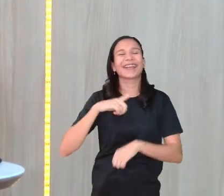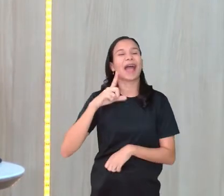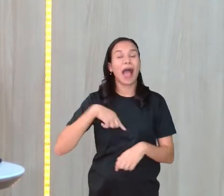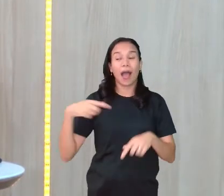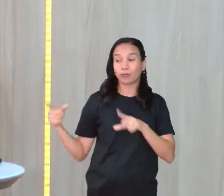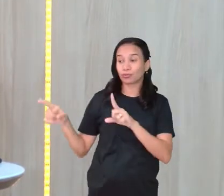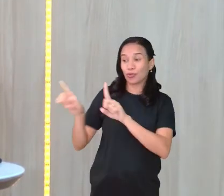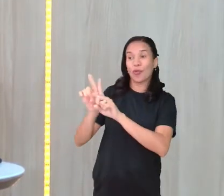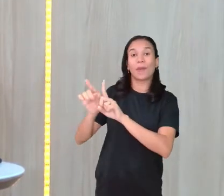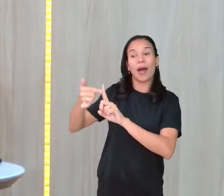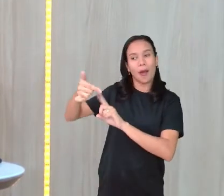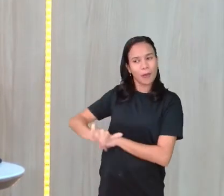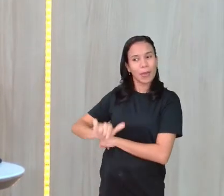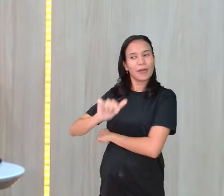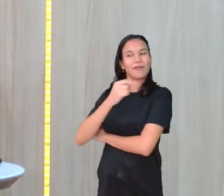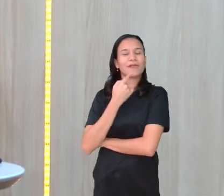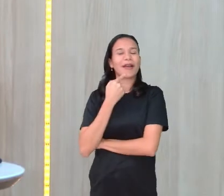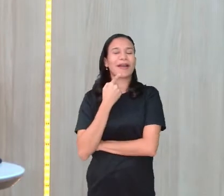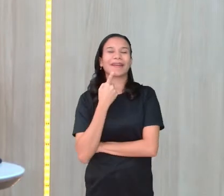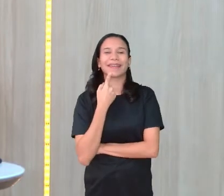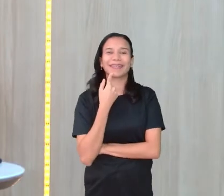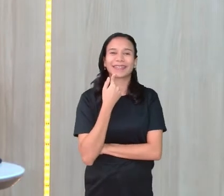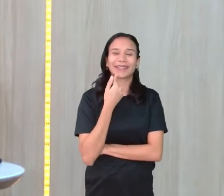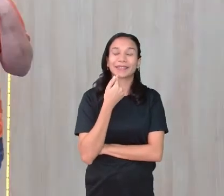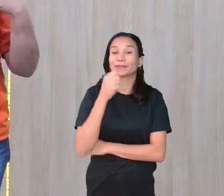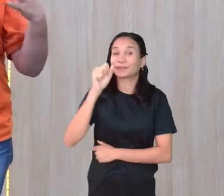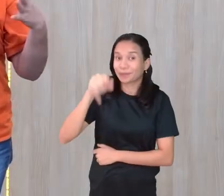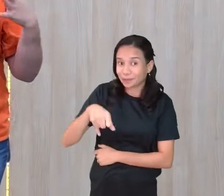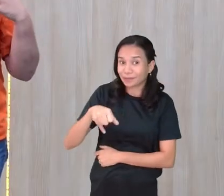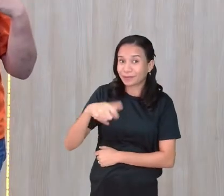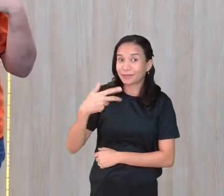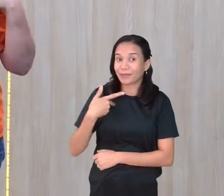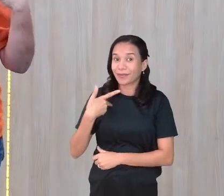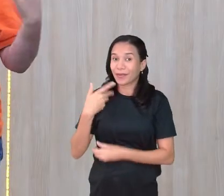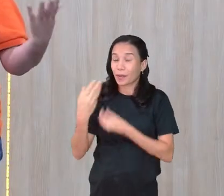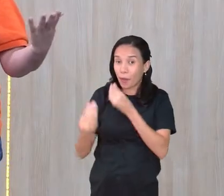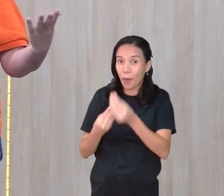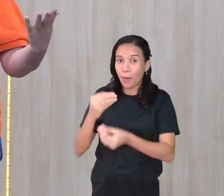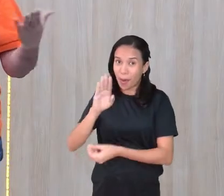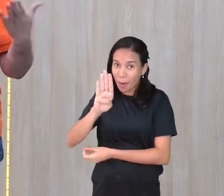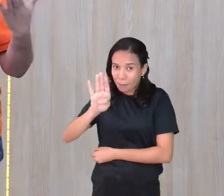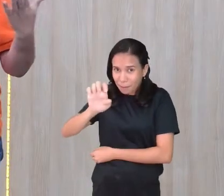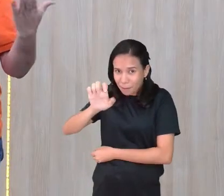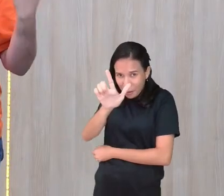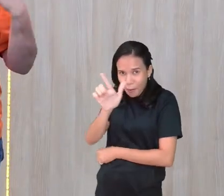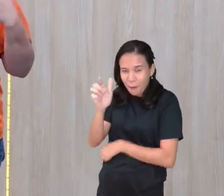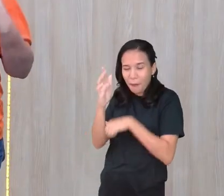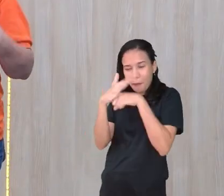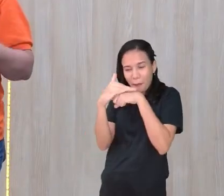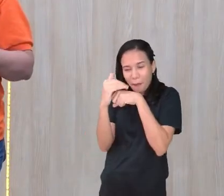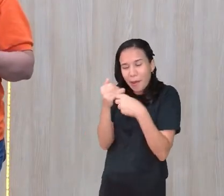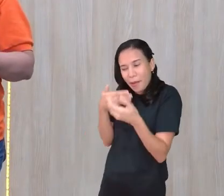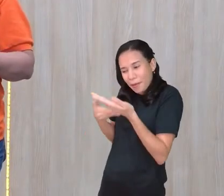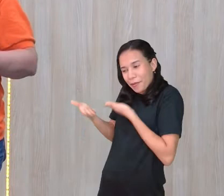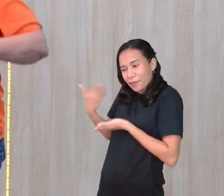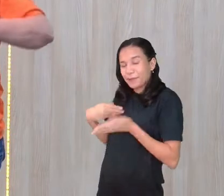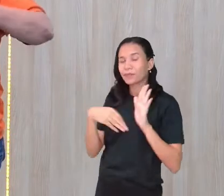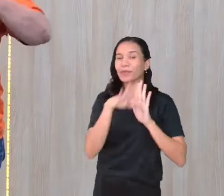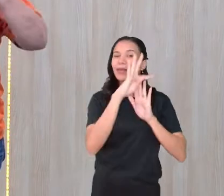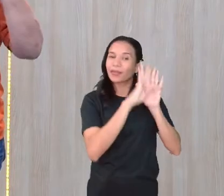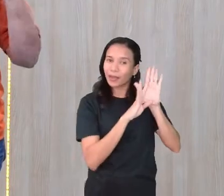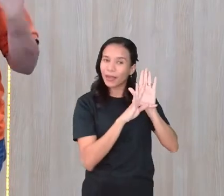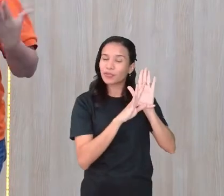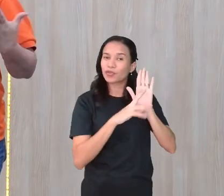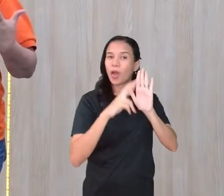dupla vai se repetir. Sim, sim, Bel. Bel, assim, é intimidade. Estamos falando de texto, não